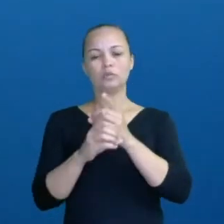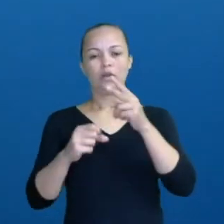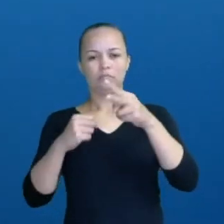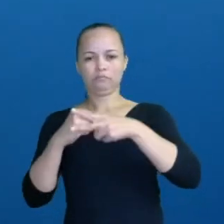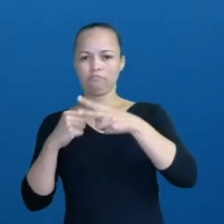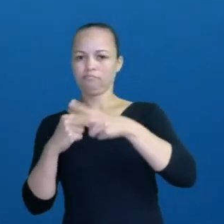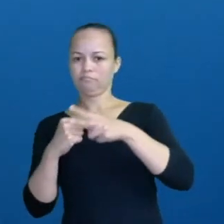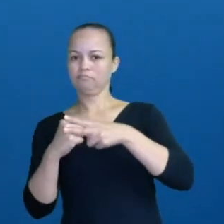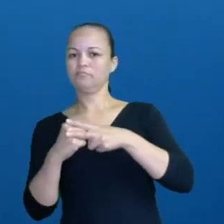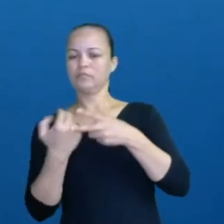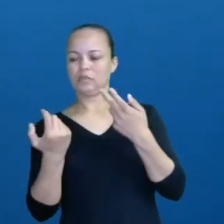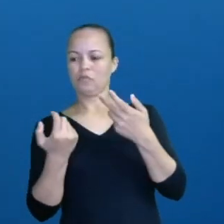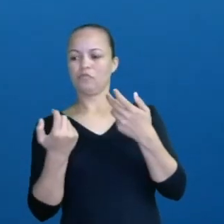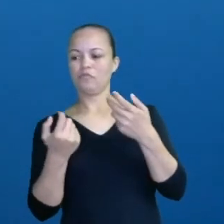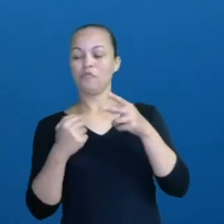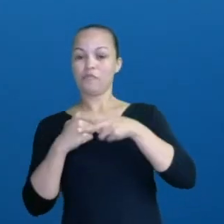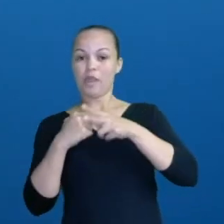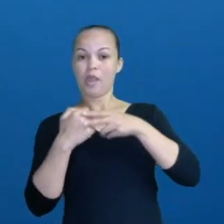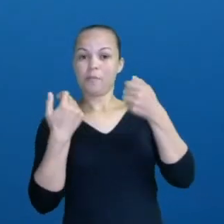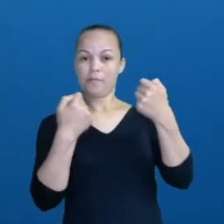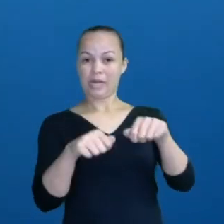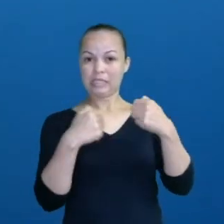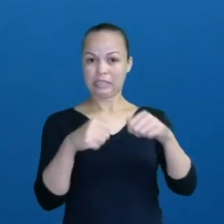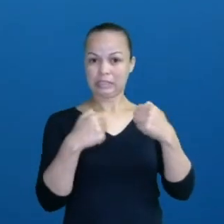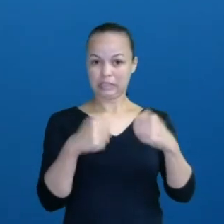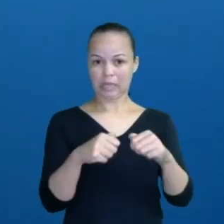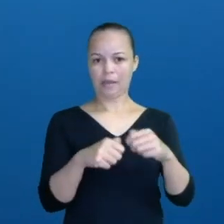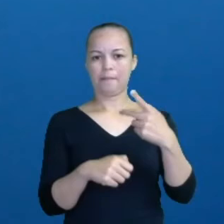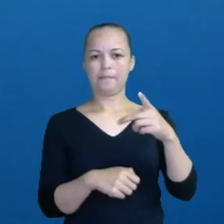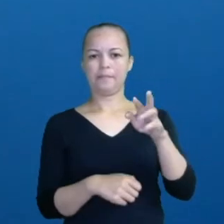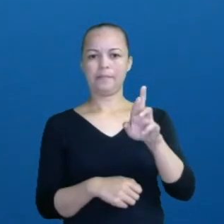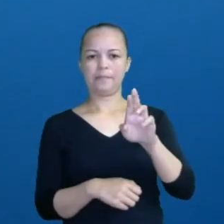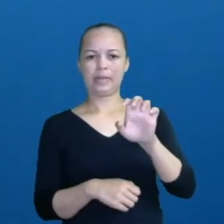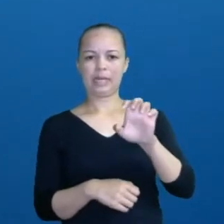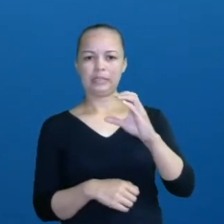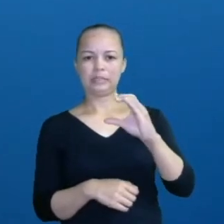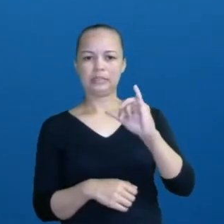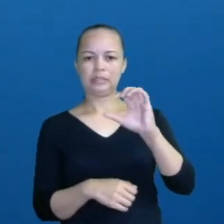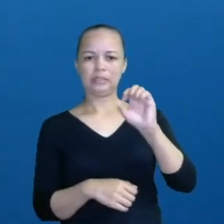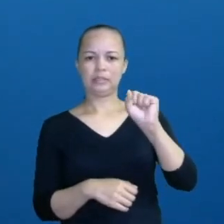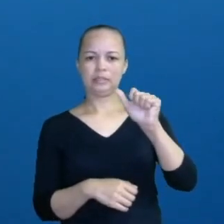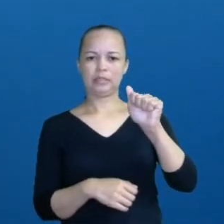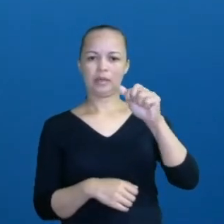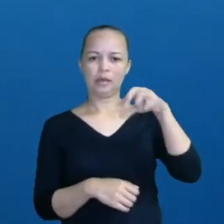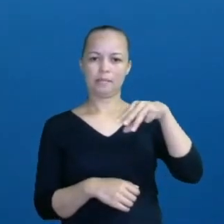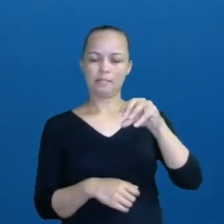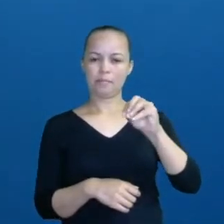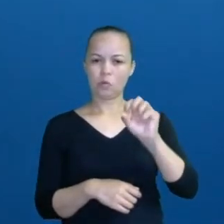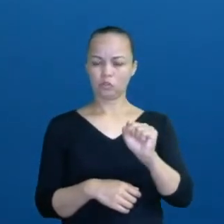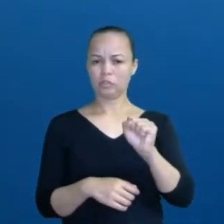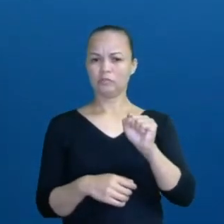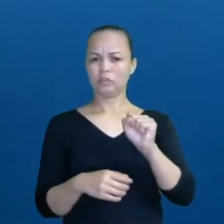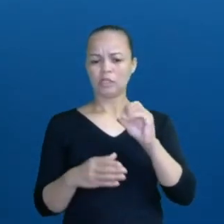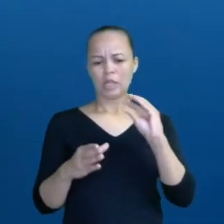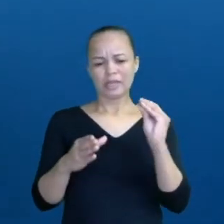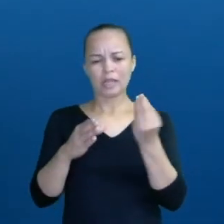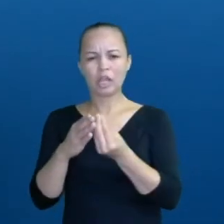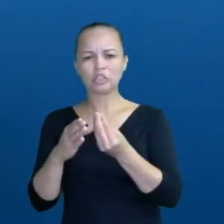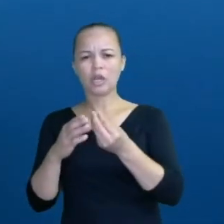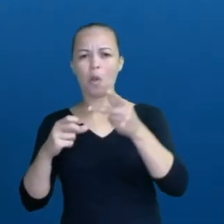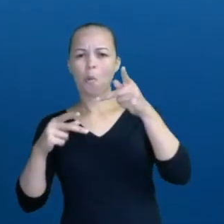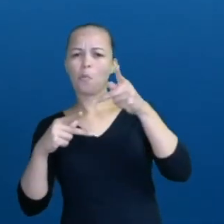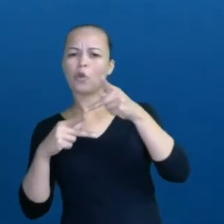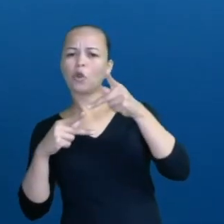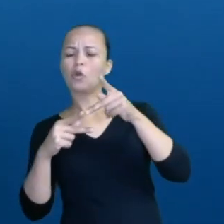frase, verbo precisar. Precisamos. Se eu fosse encaixar um pronome antes desse verbo,